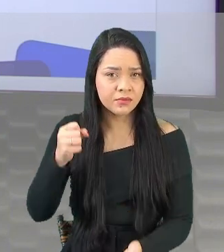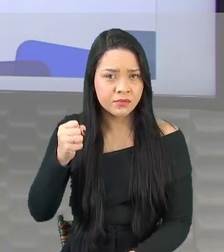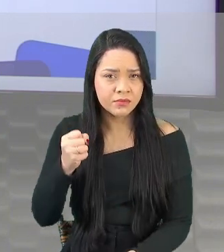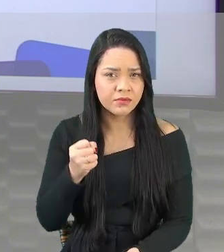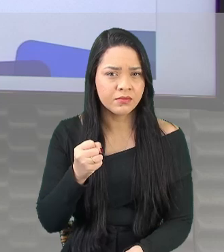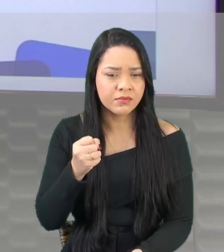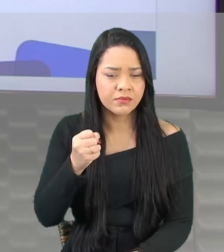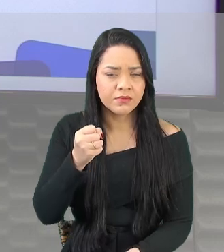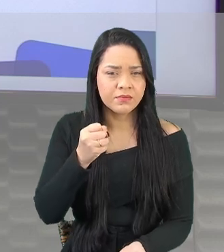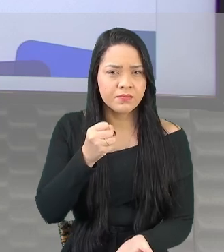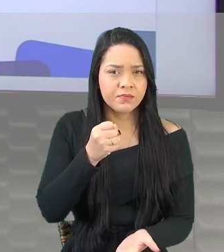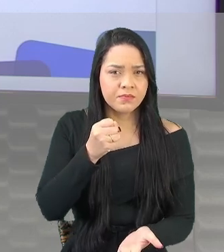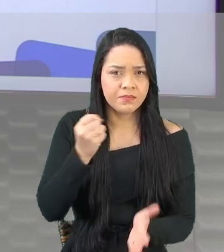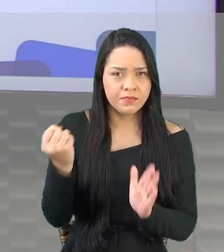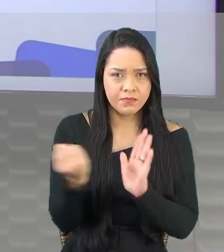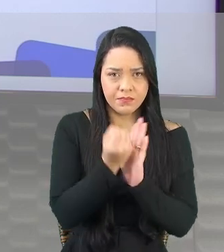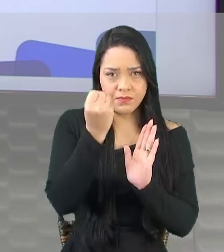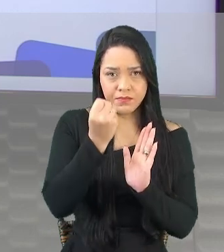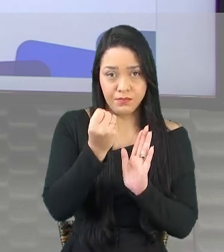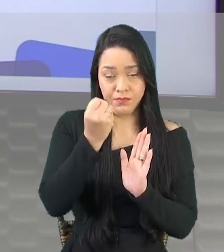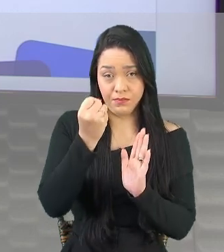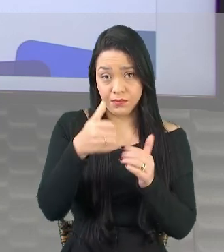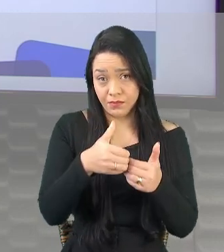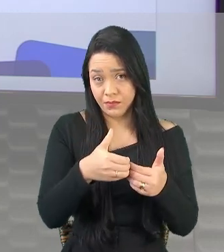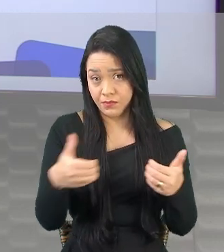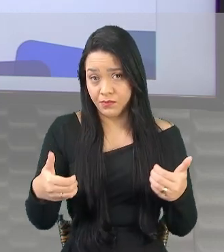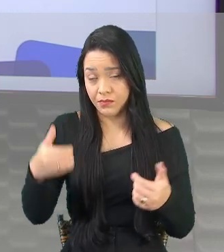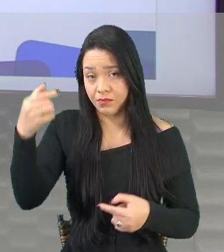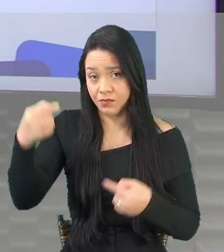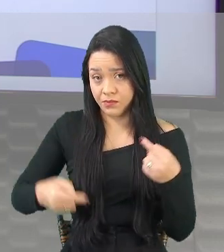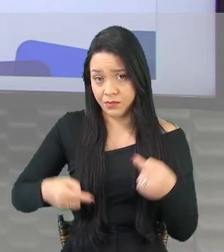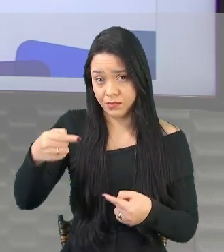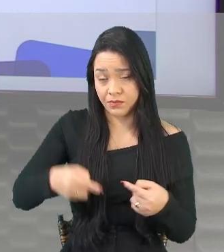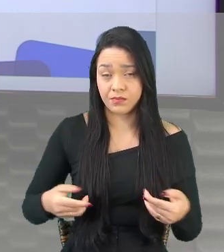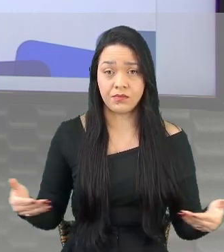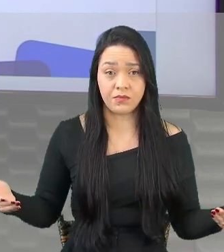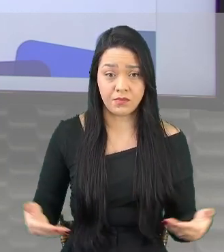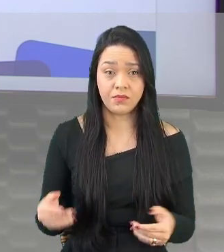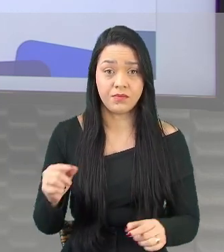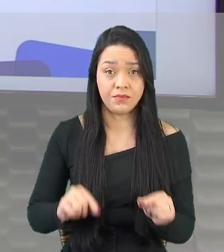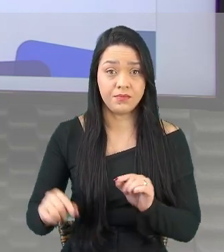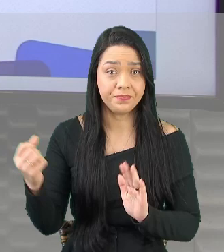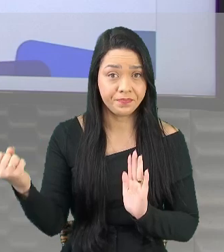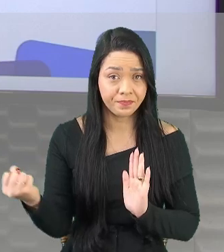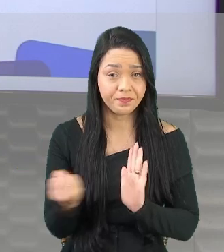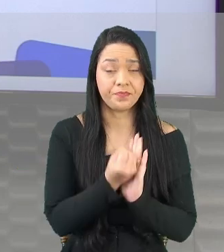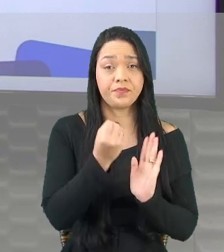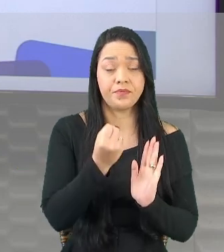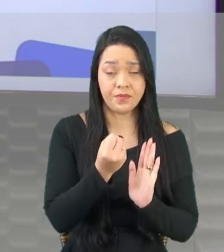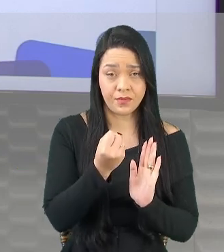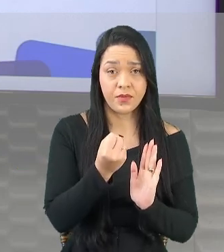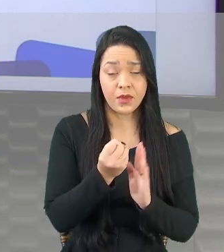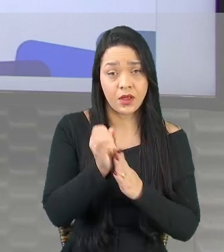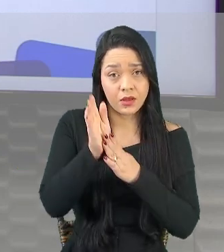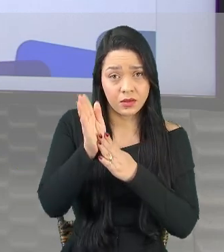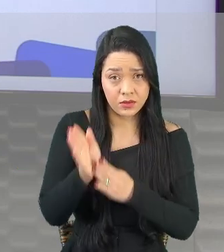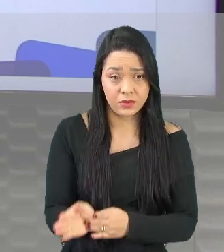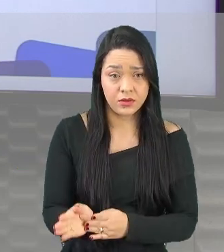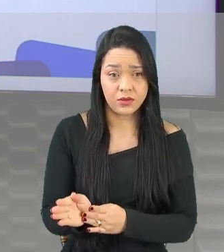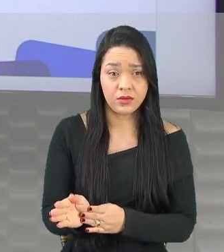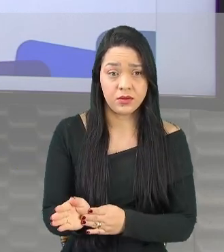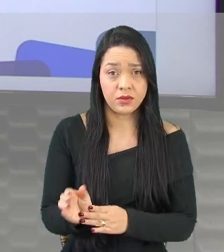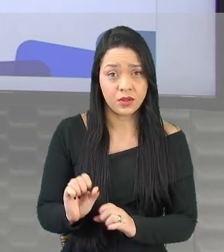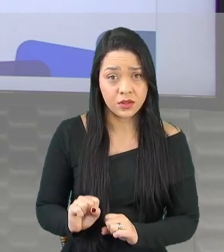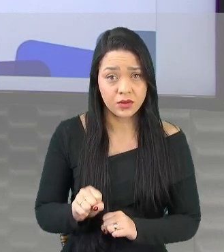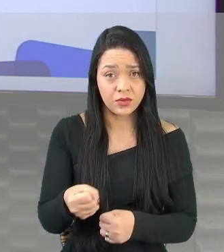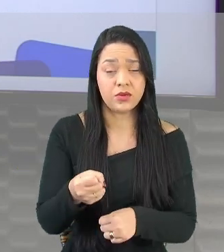divisório da política, nós temos então essa revolução como marco e como consolidação das